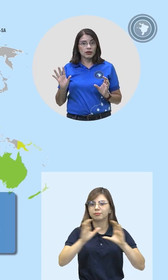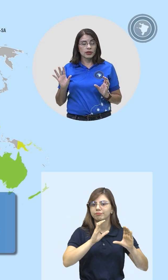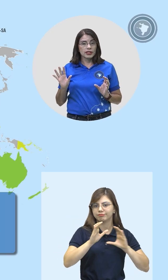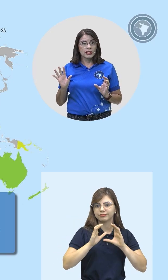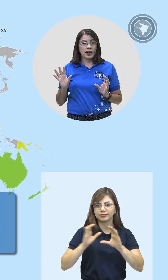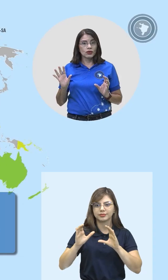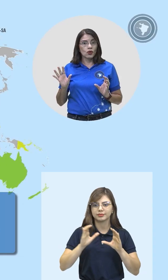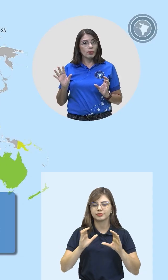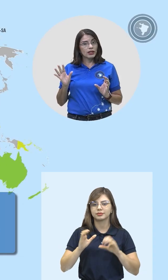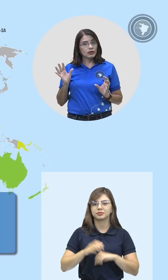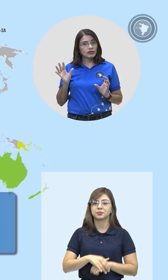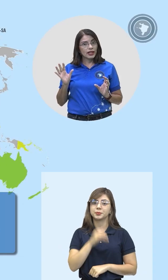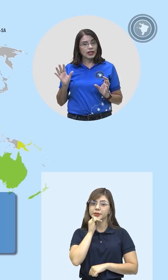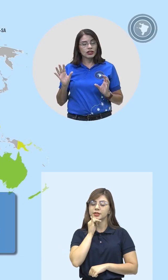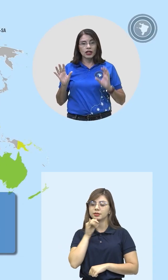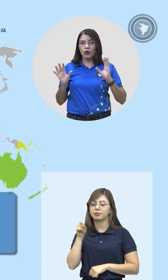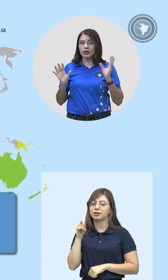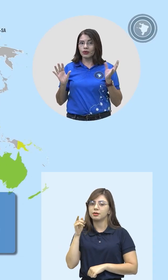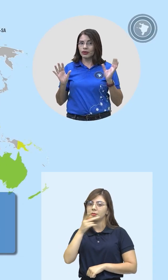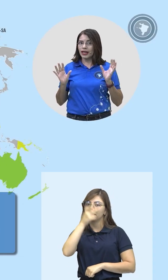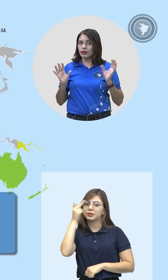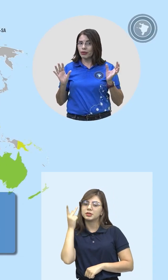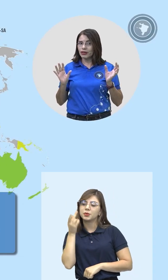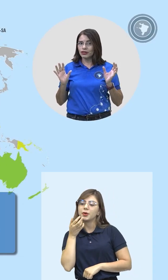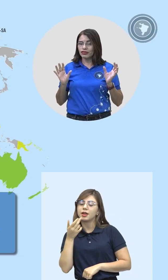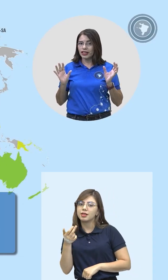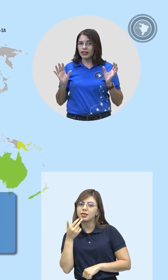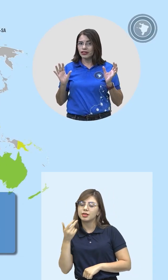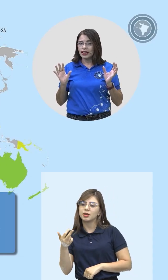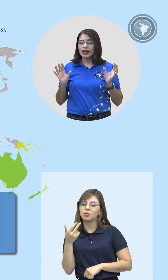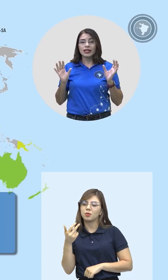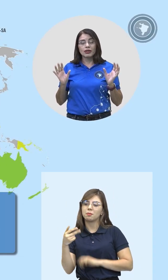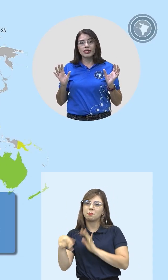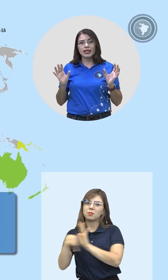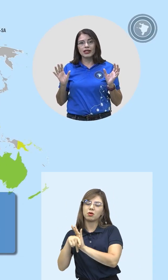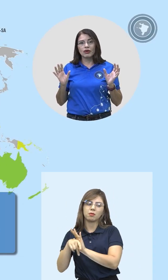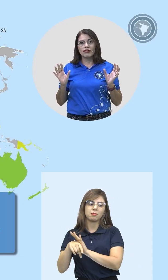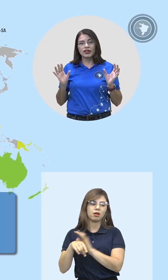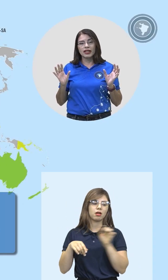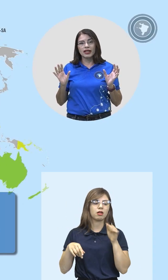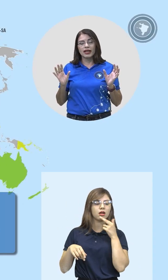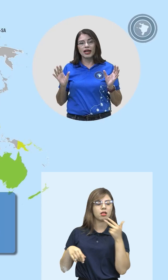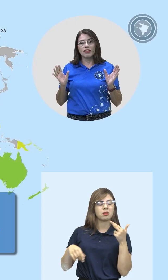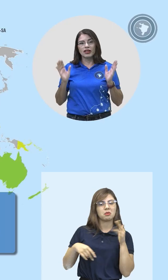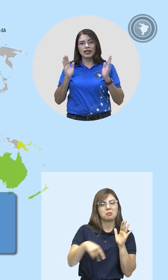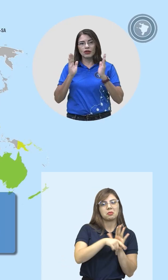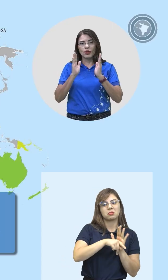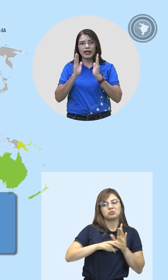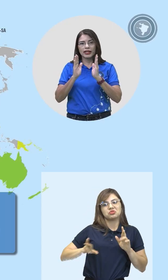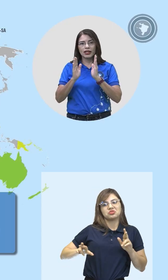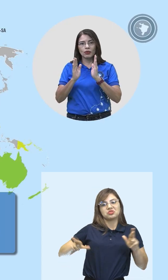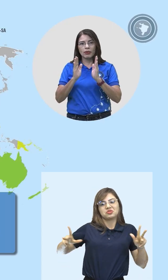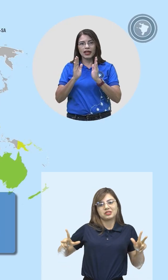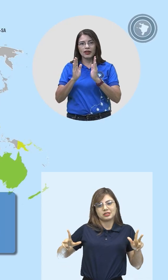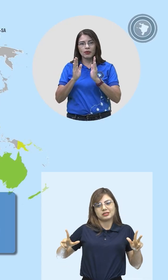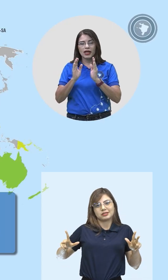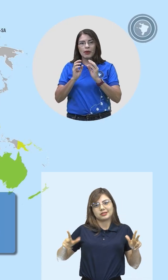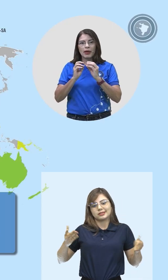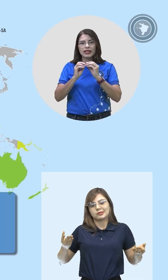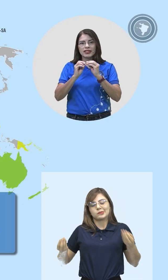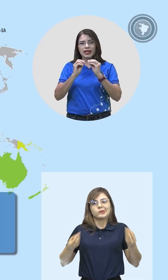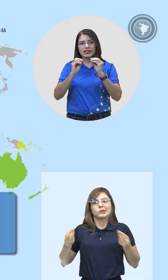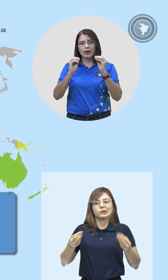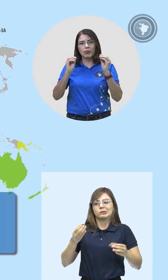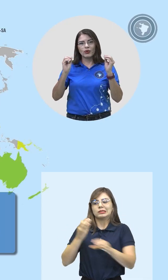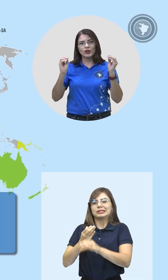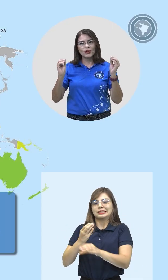está falando desse lado com uma língua diferente e a outra com o outro lado com uma língua diferente. Então, essa língua franca, ela vai atuar aqui no meio